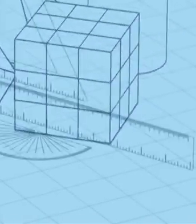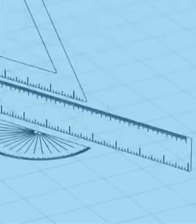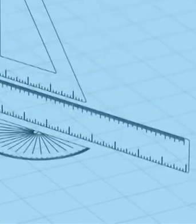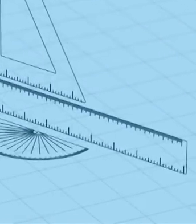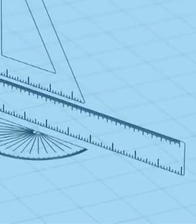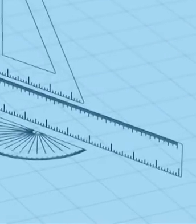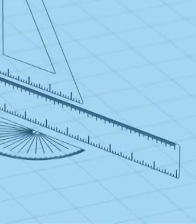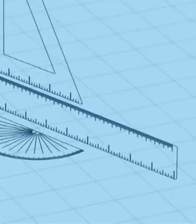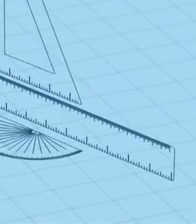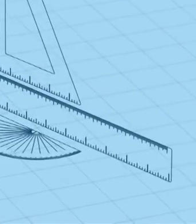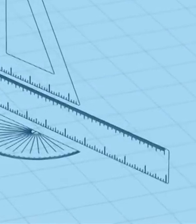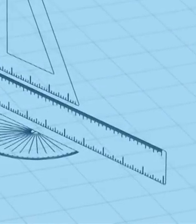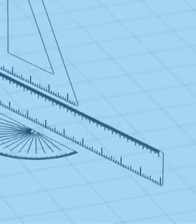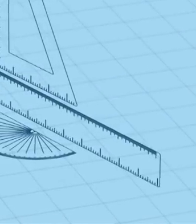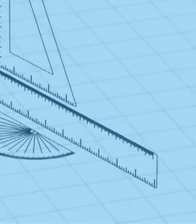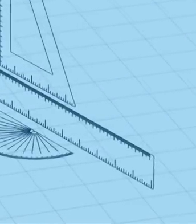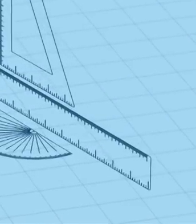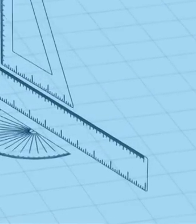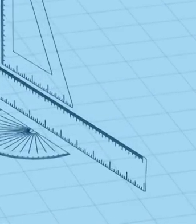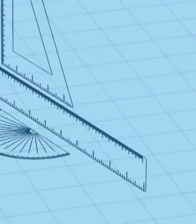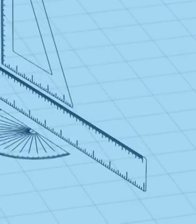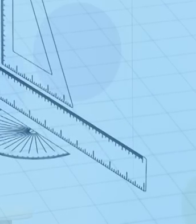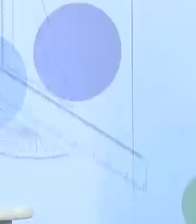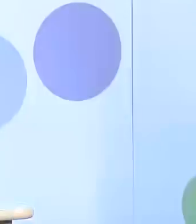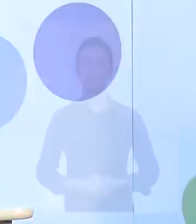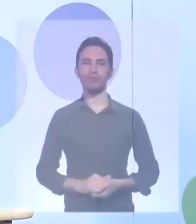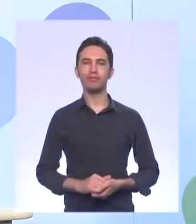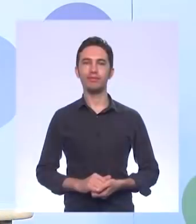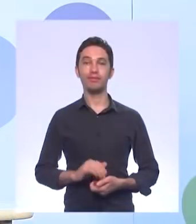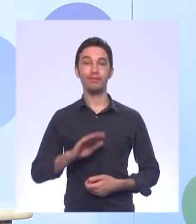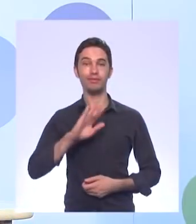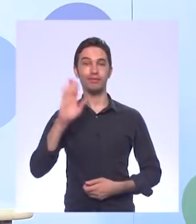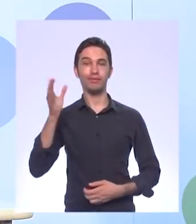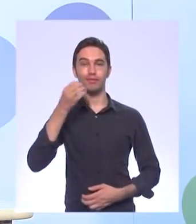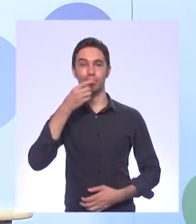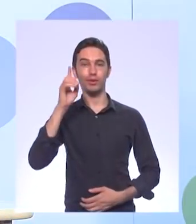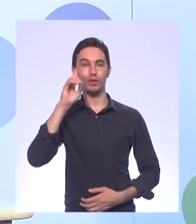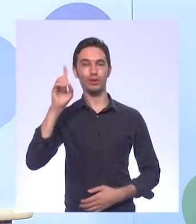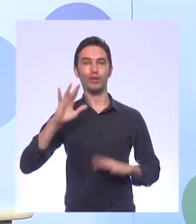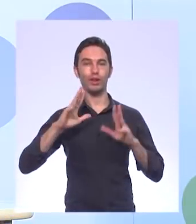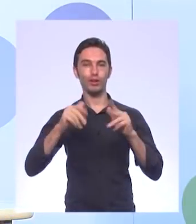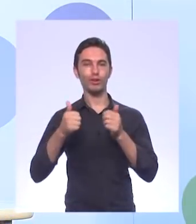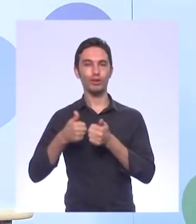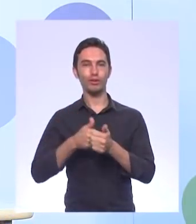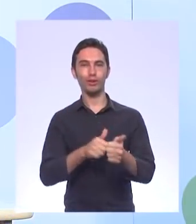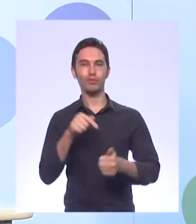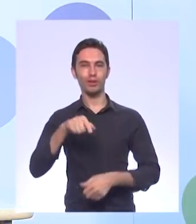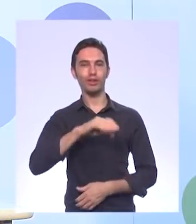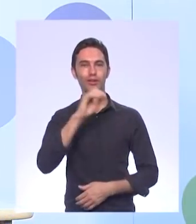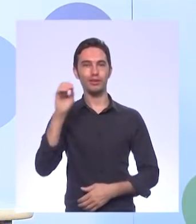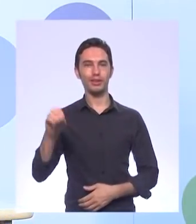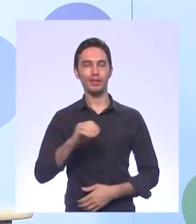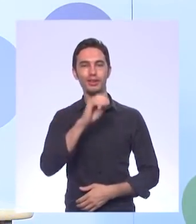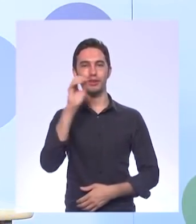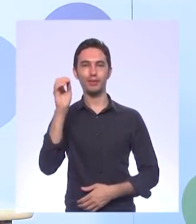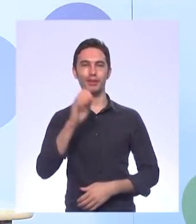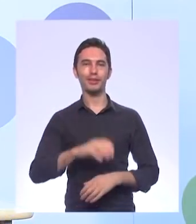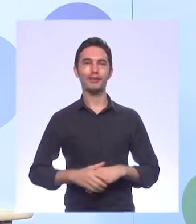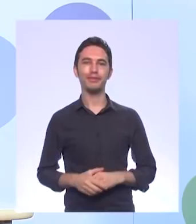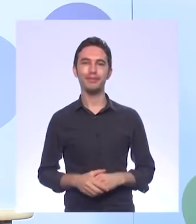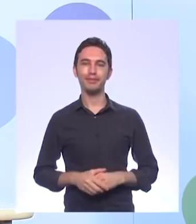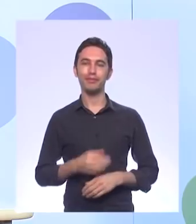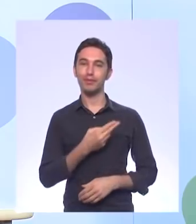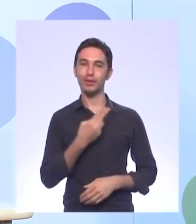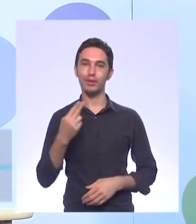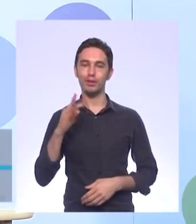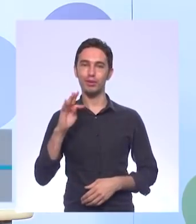E aí o Olá bom dia a todos que nos acompanham pelo centro de mídia da Educação de São Paulo